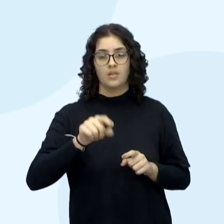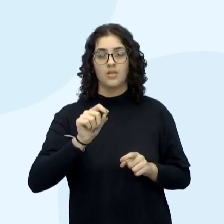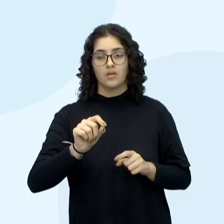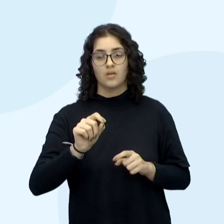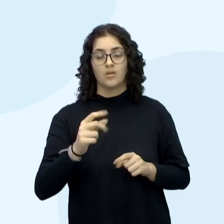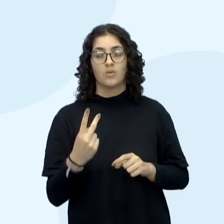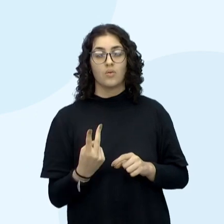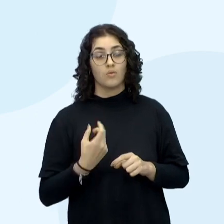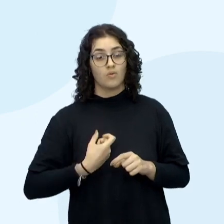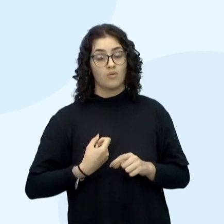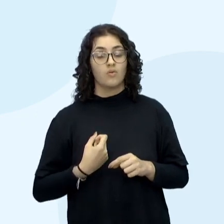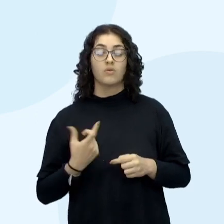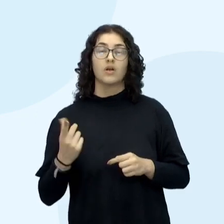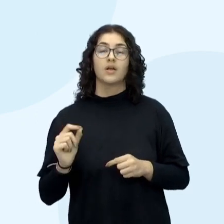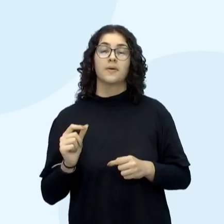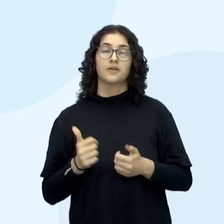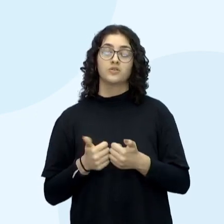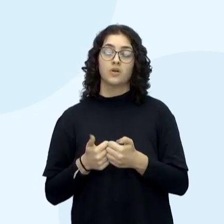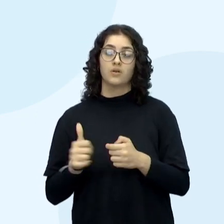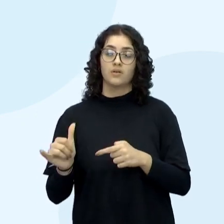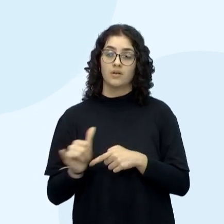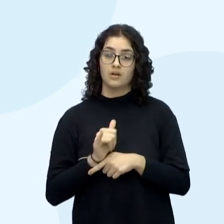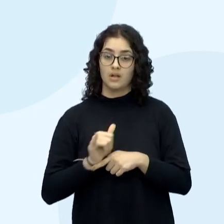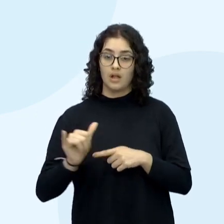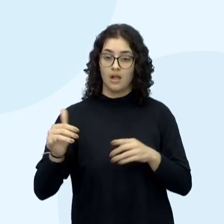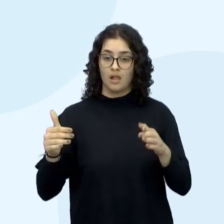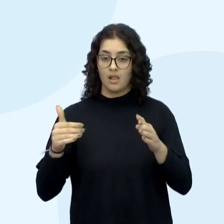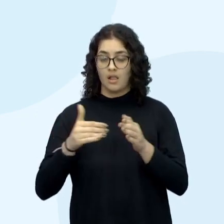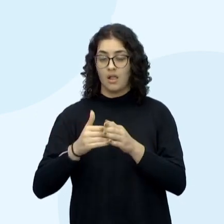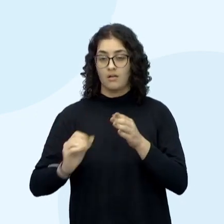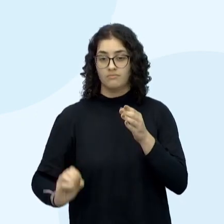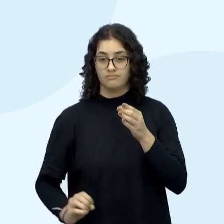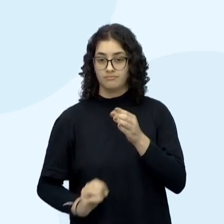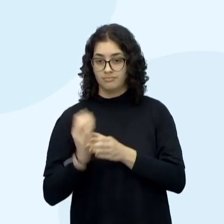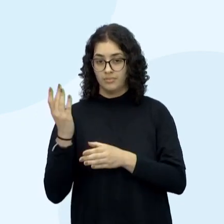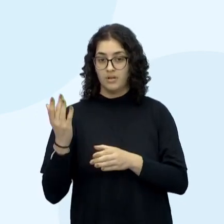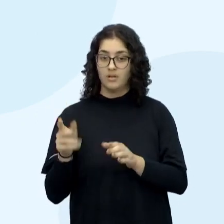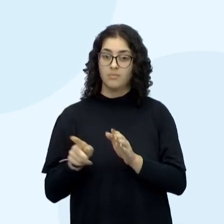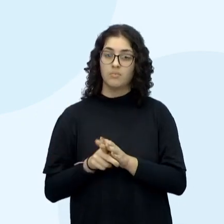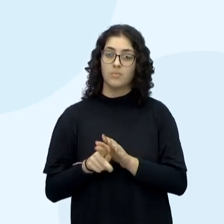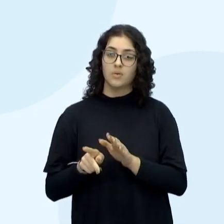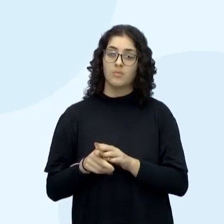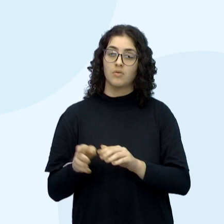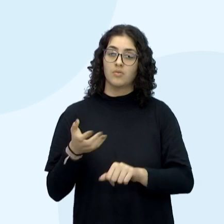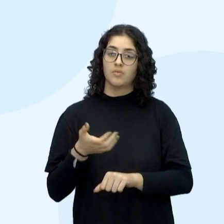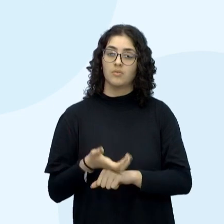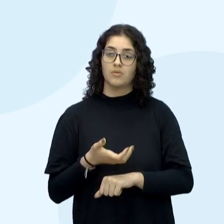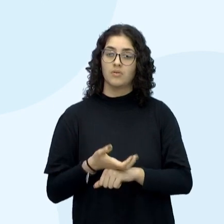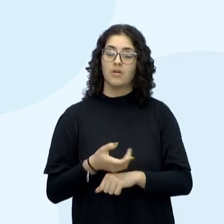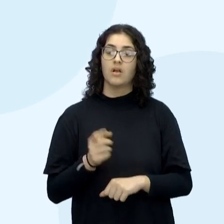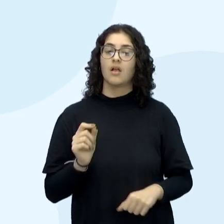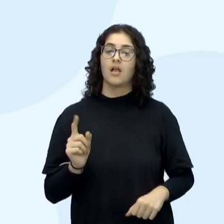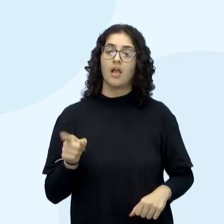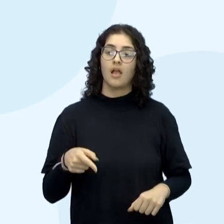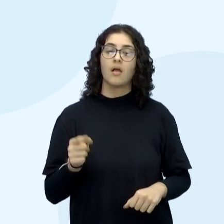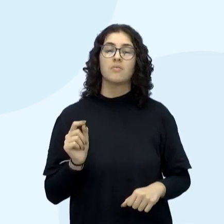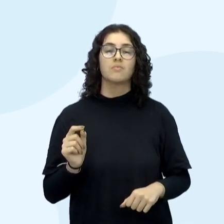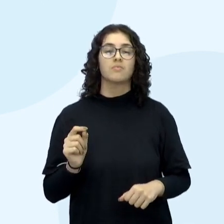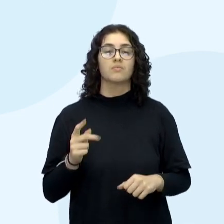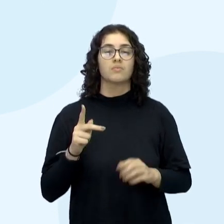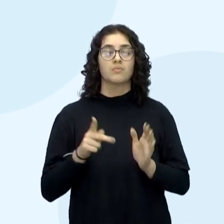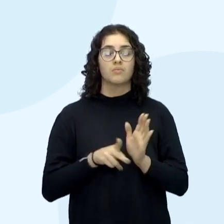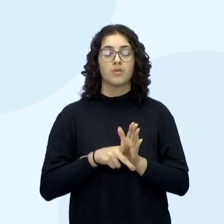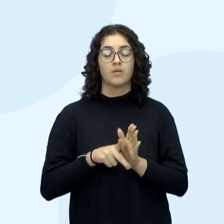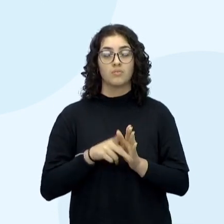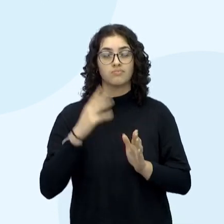número 2, Roberta, jogos da estratégia à criação. E o nosso componente curricular aí é o famoso e já trabalhado muitas